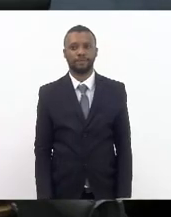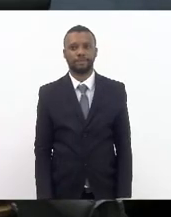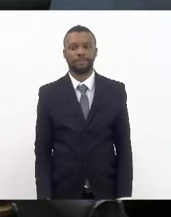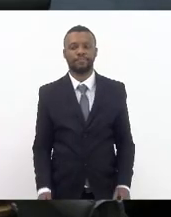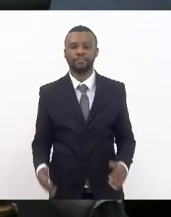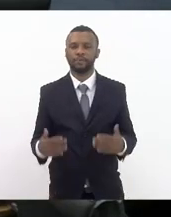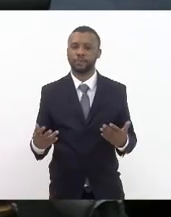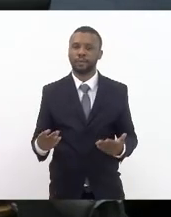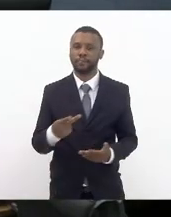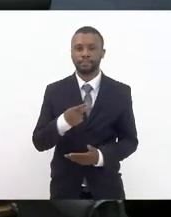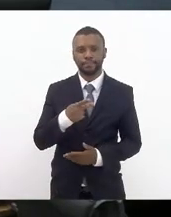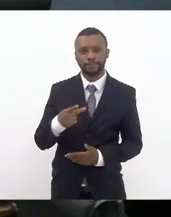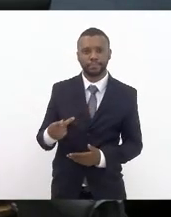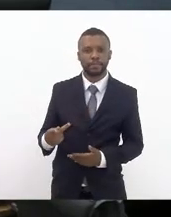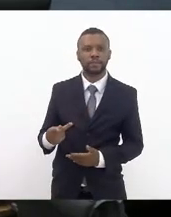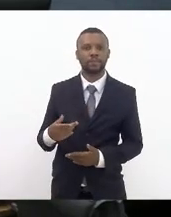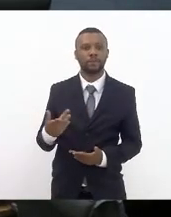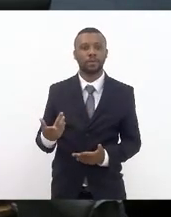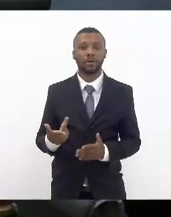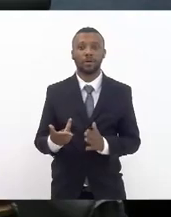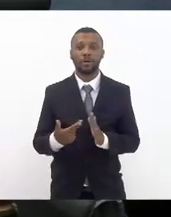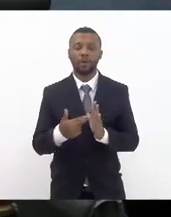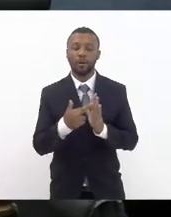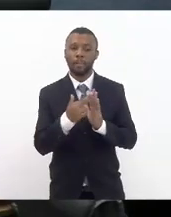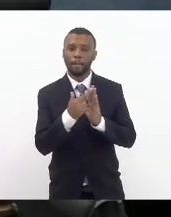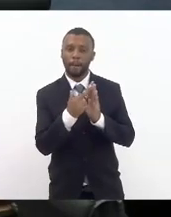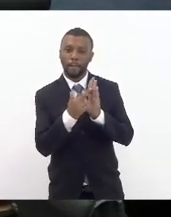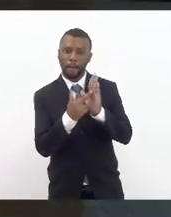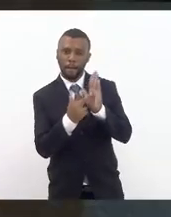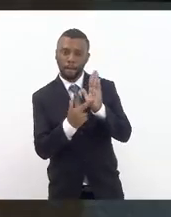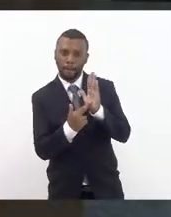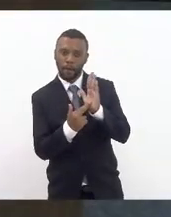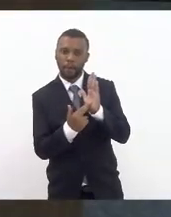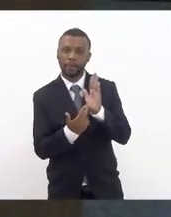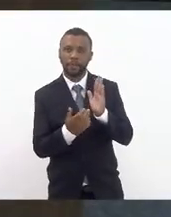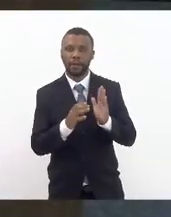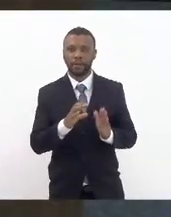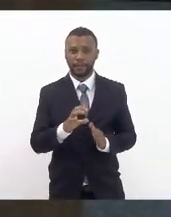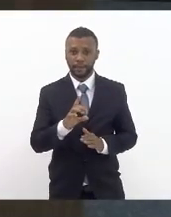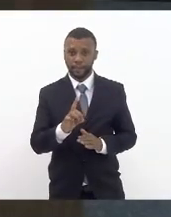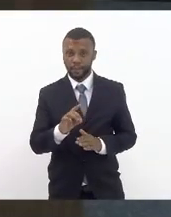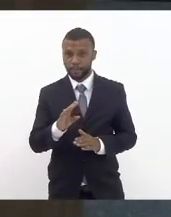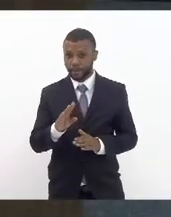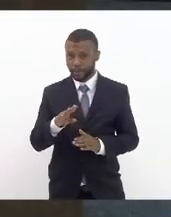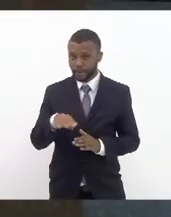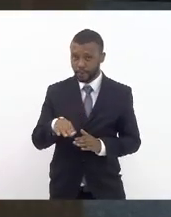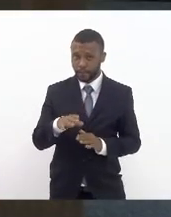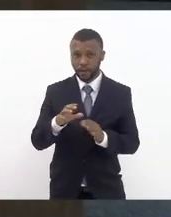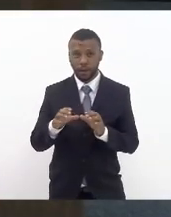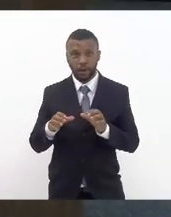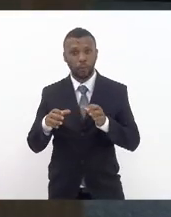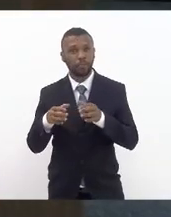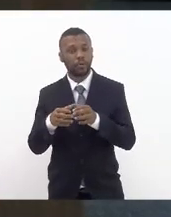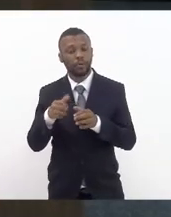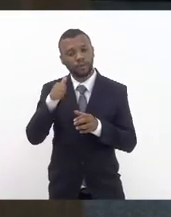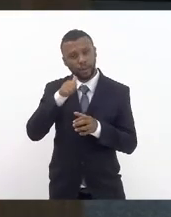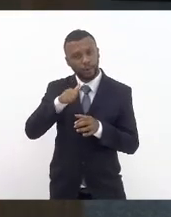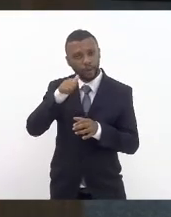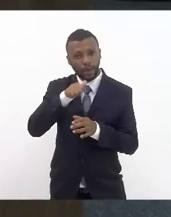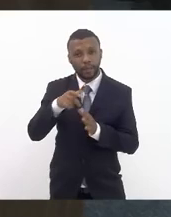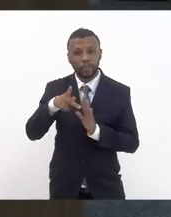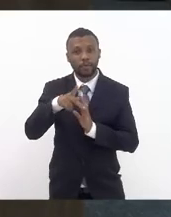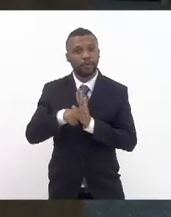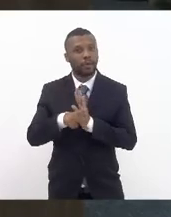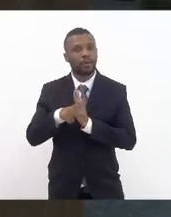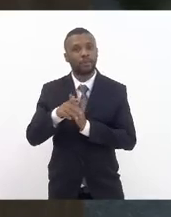Presidente, é o relatório da CDDM, Comissão de Mulheres, ao projeto da Tia Ju, que